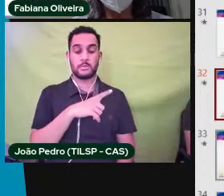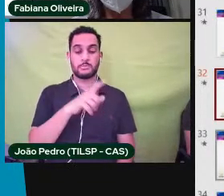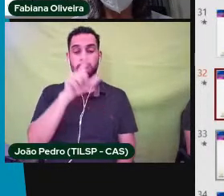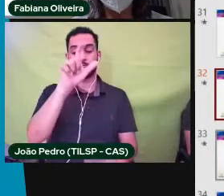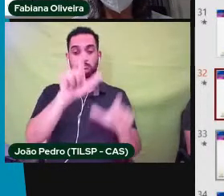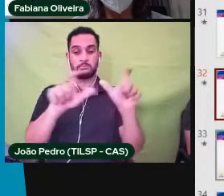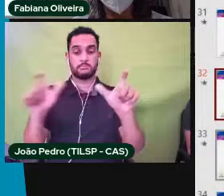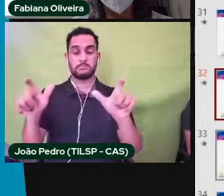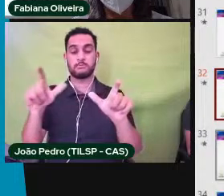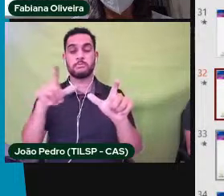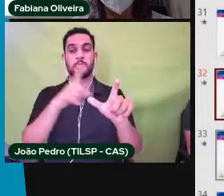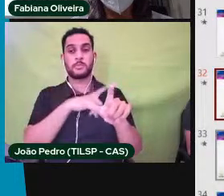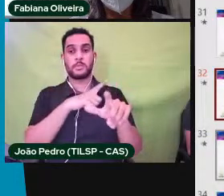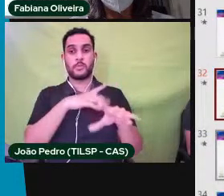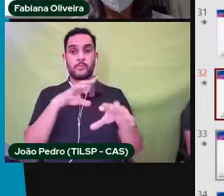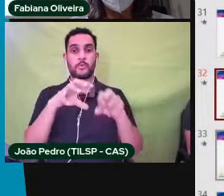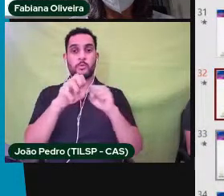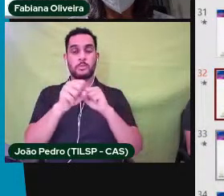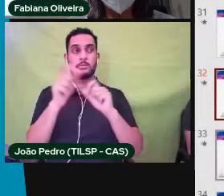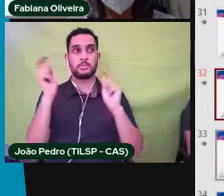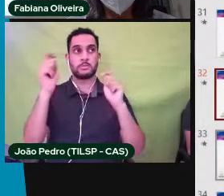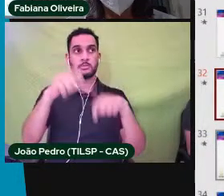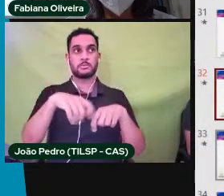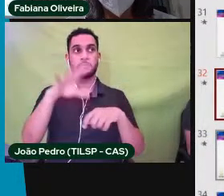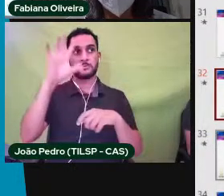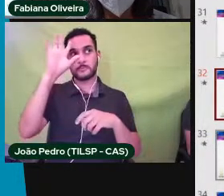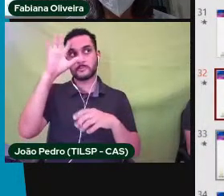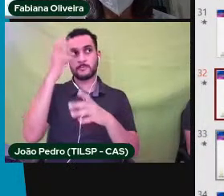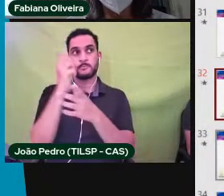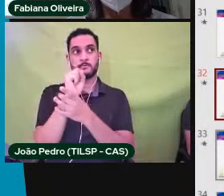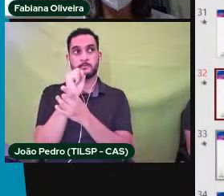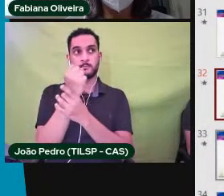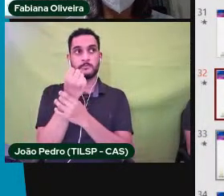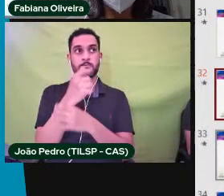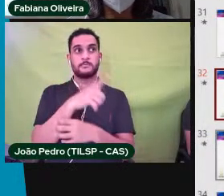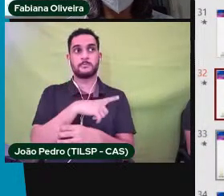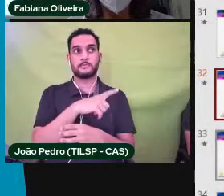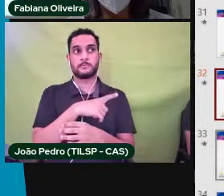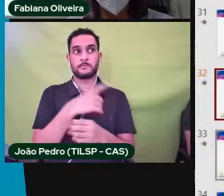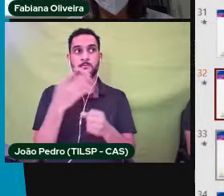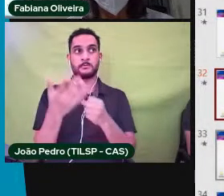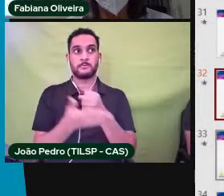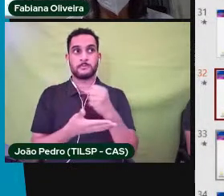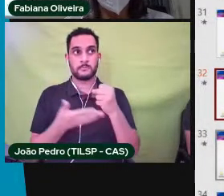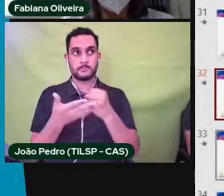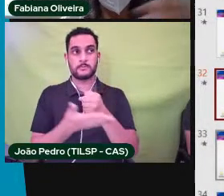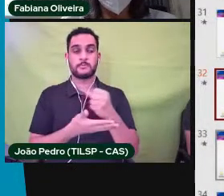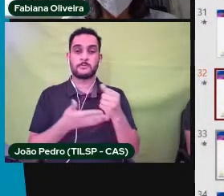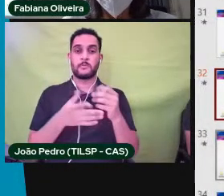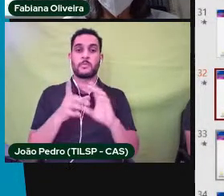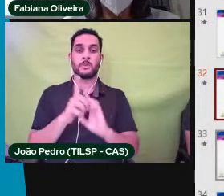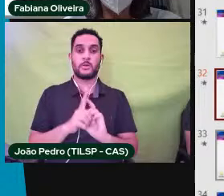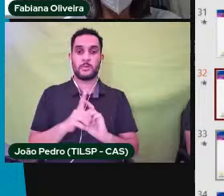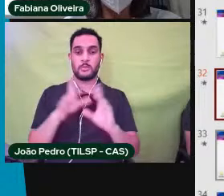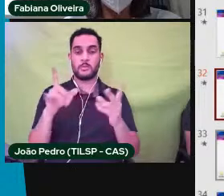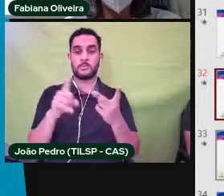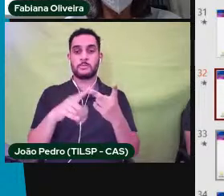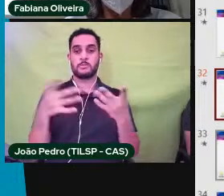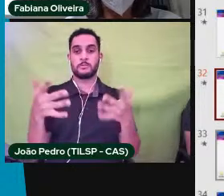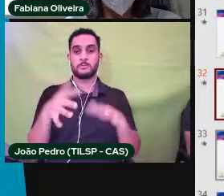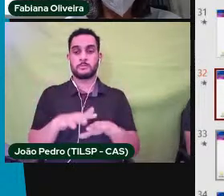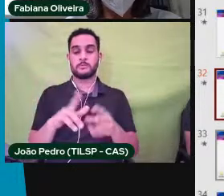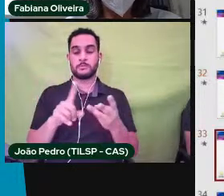tomar decisões seguras e segundo os princípios éticos, democráticos, inclusivos, sustentáveis